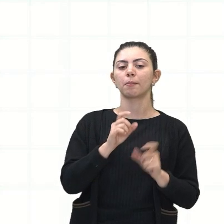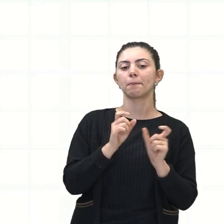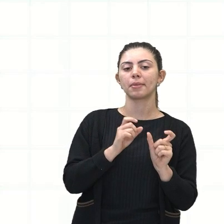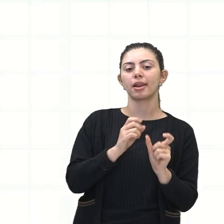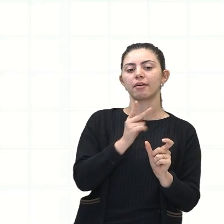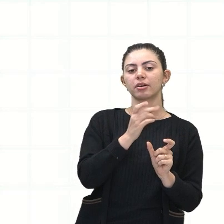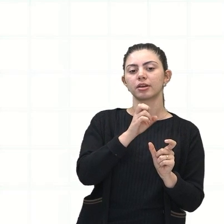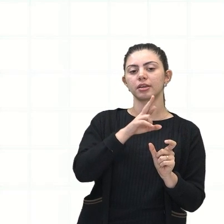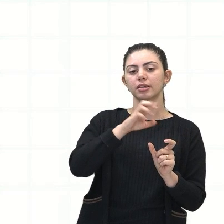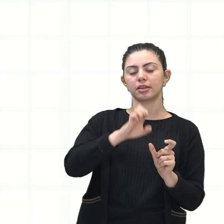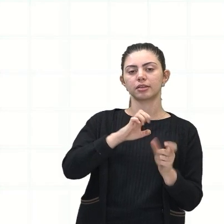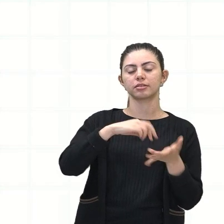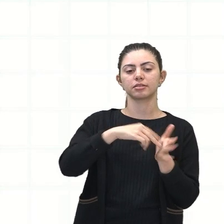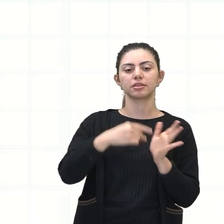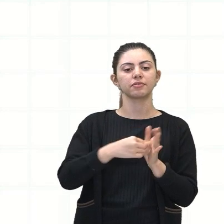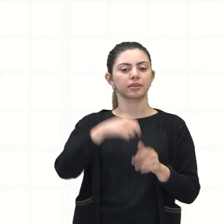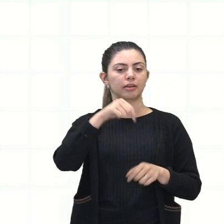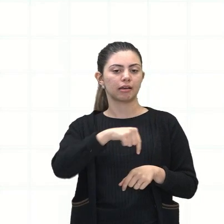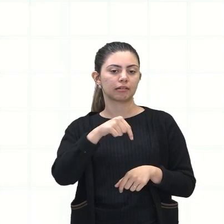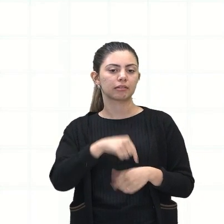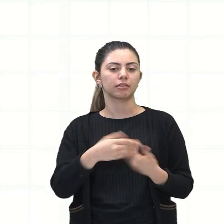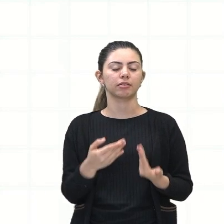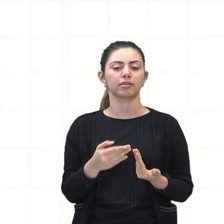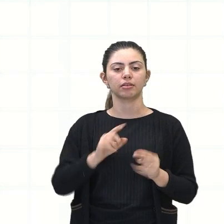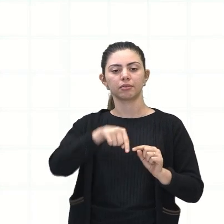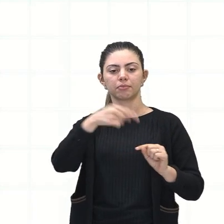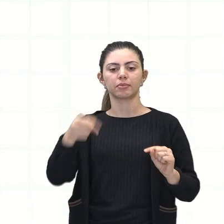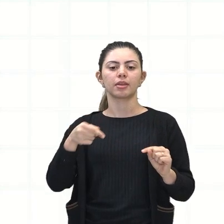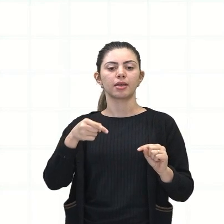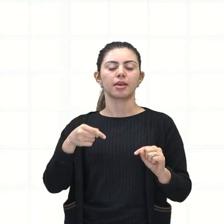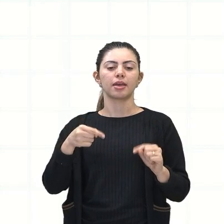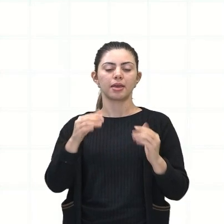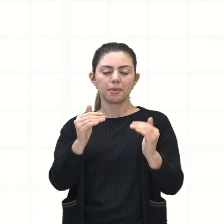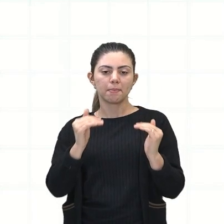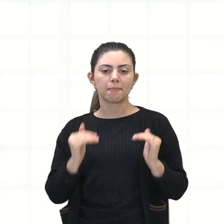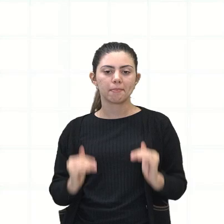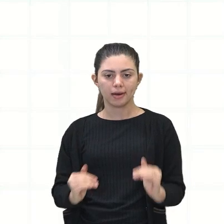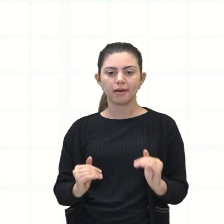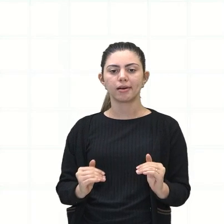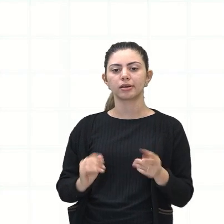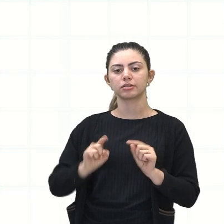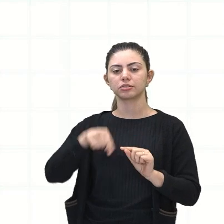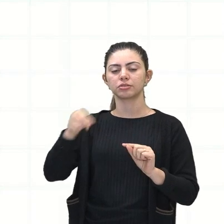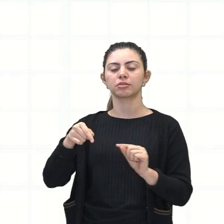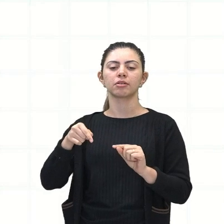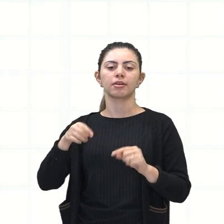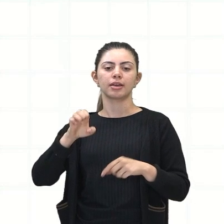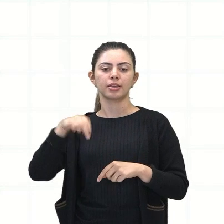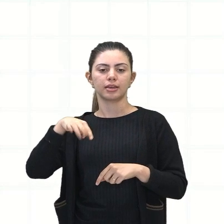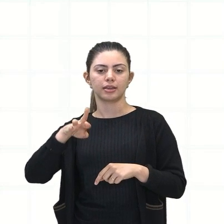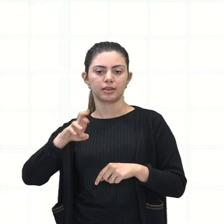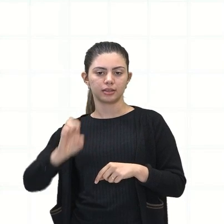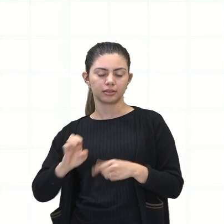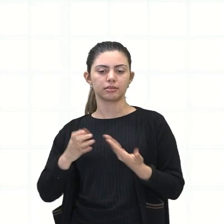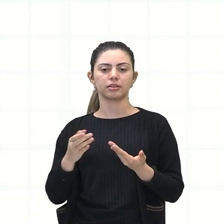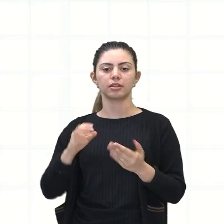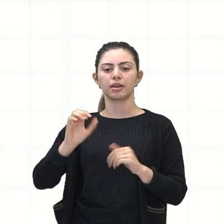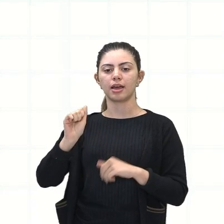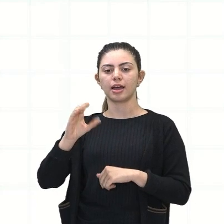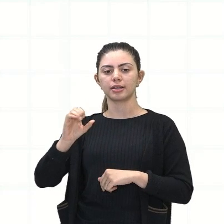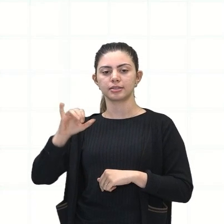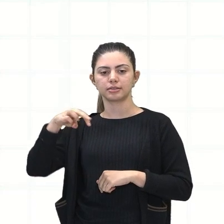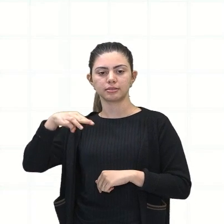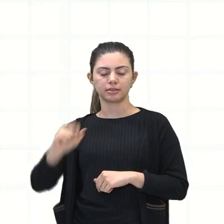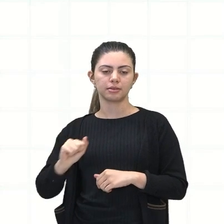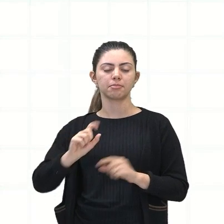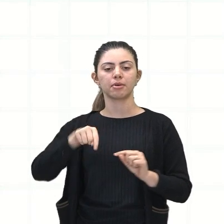There, below, aqui embaixo. Between, entre. Above, acima. Behind,